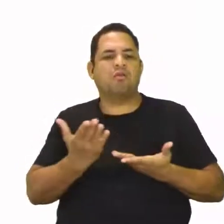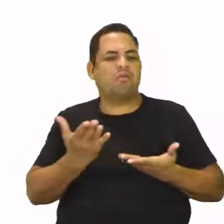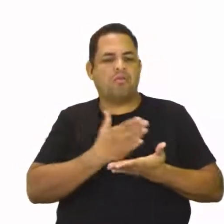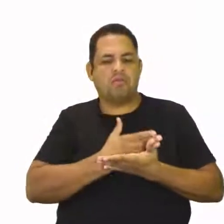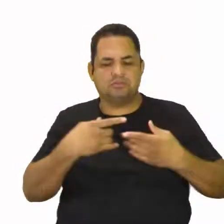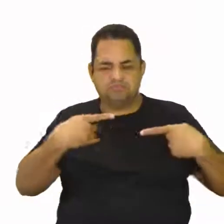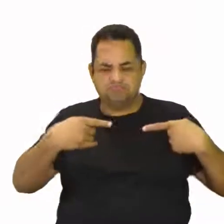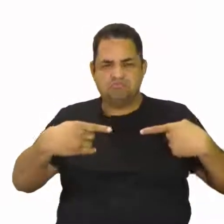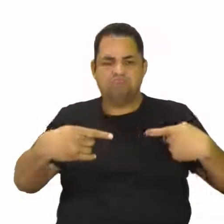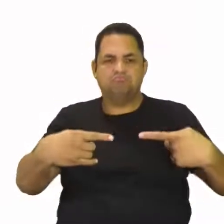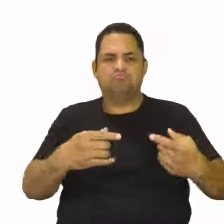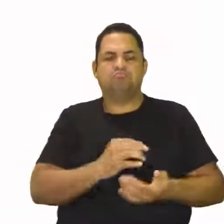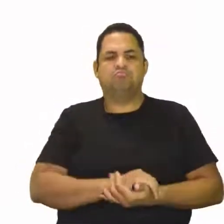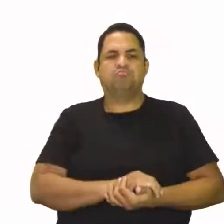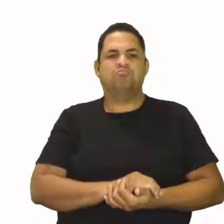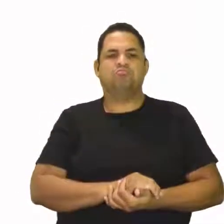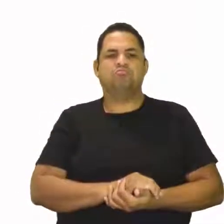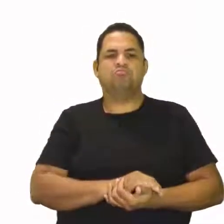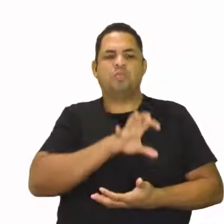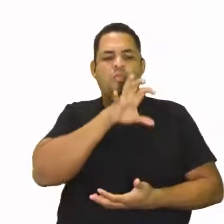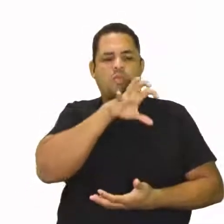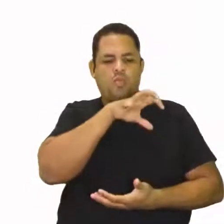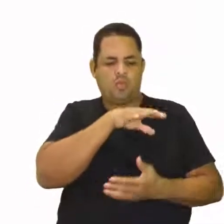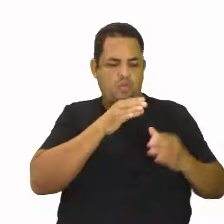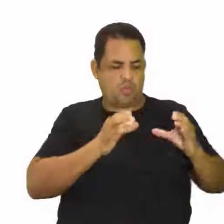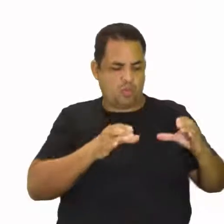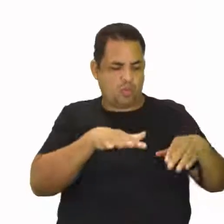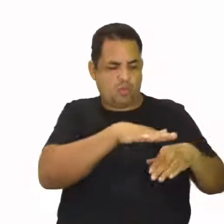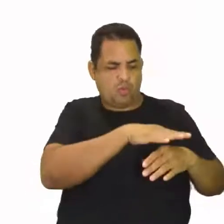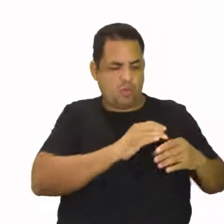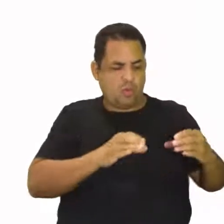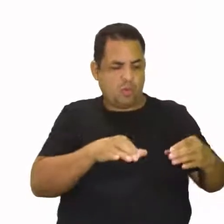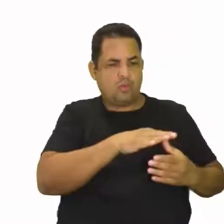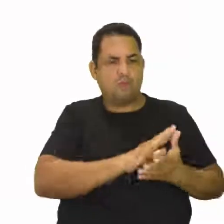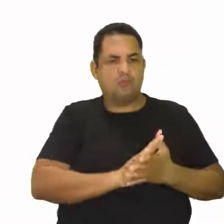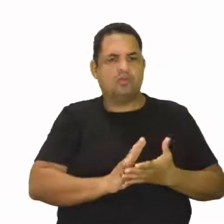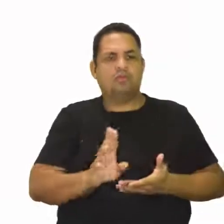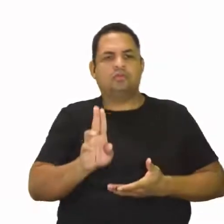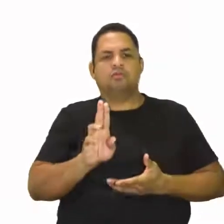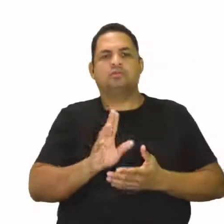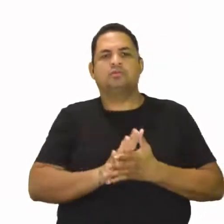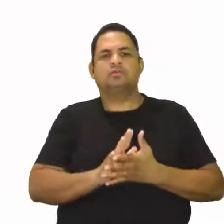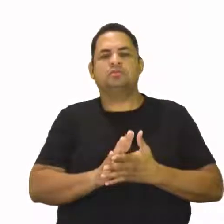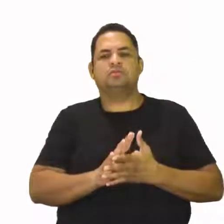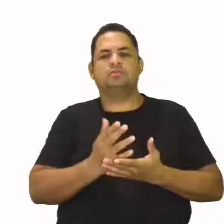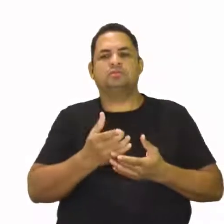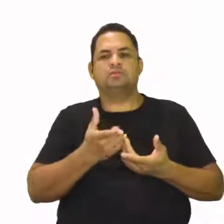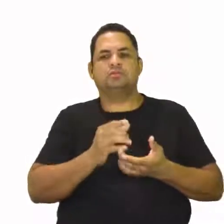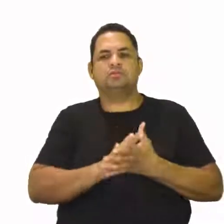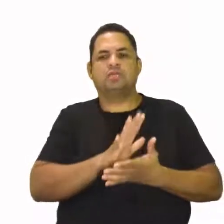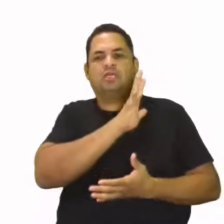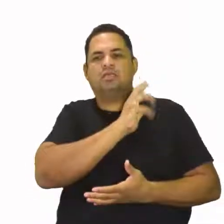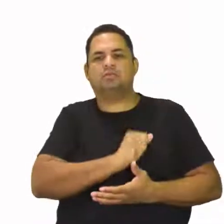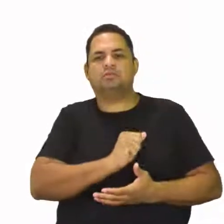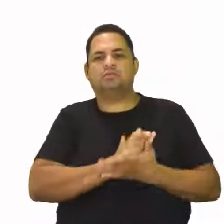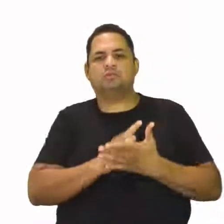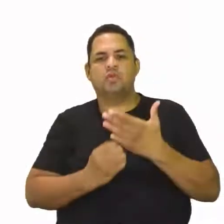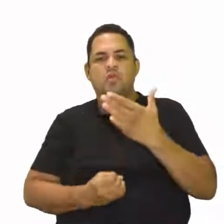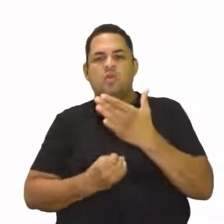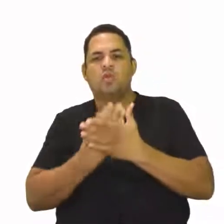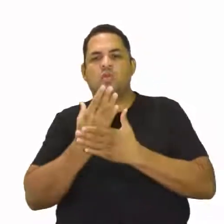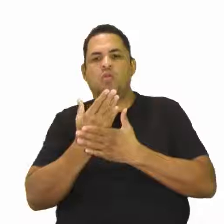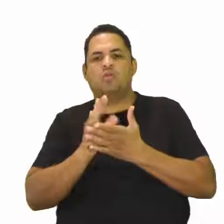conflito. E o local escolhido foi justamente a Palestina, considerada a área de origem